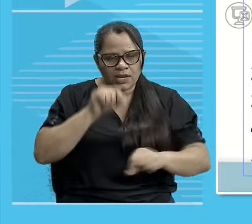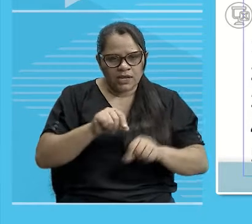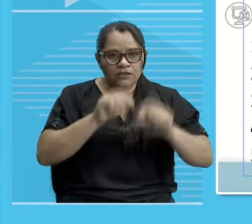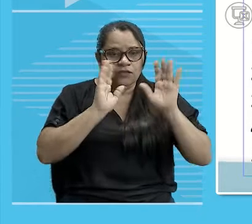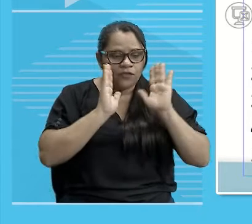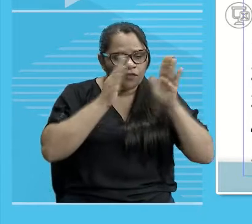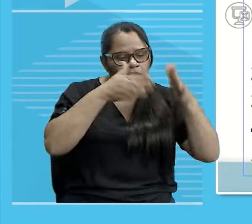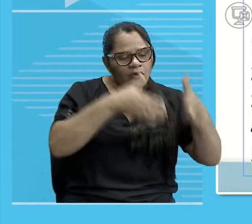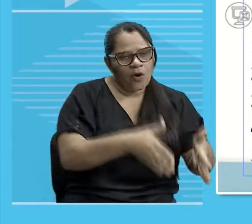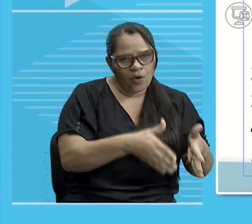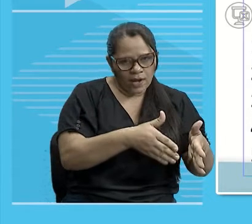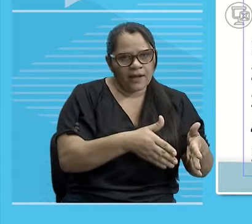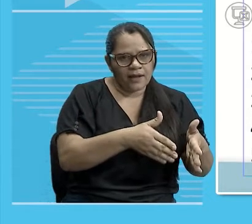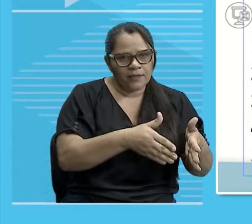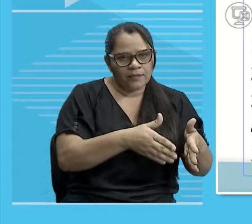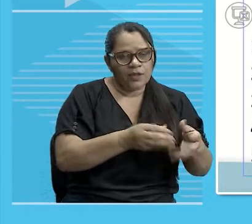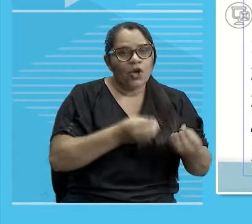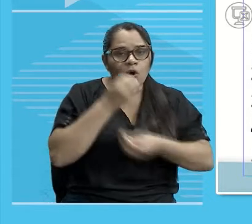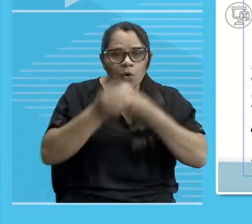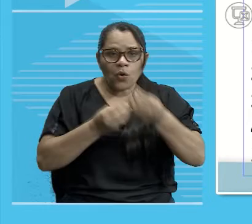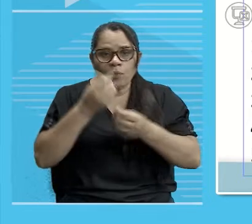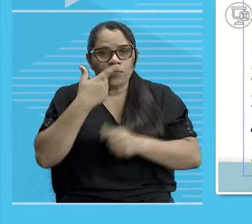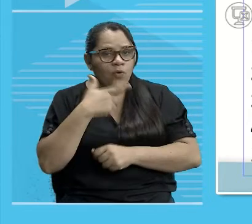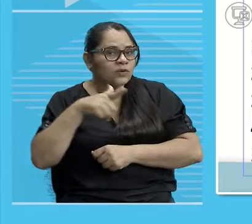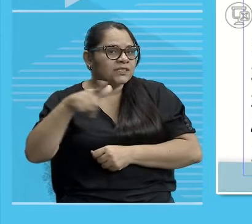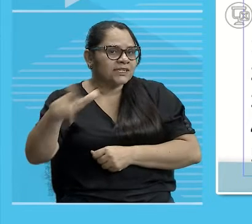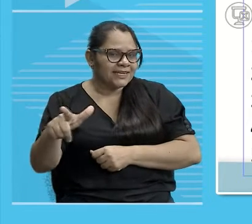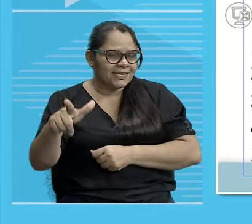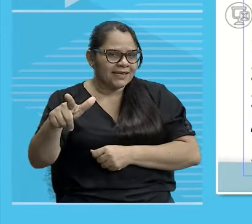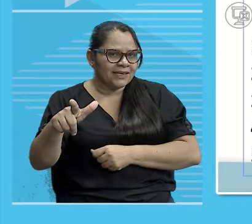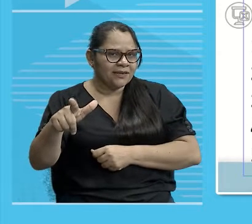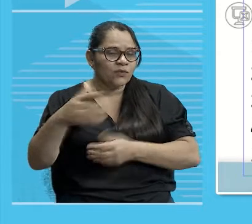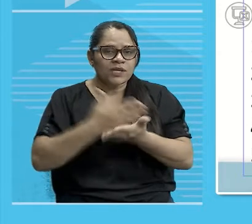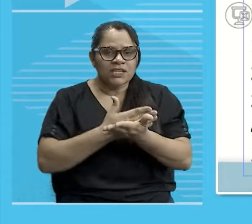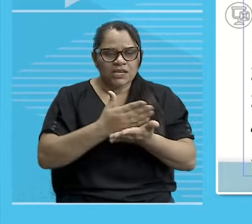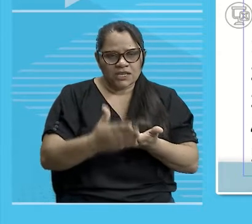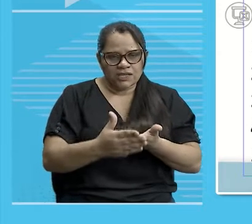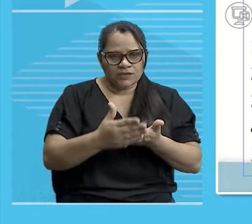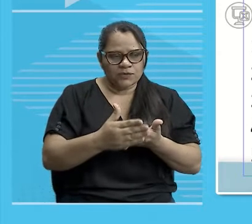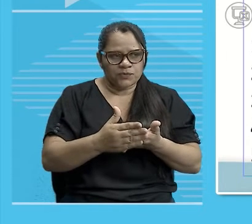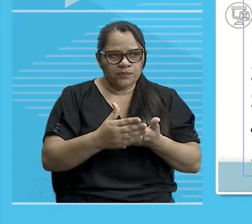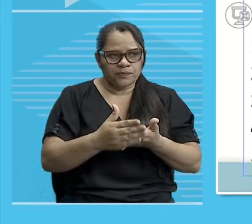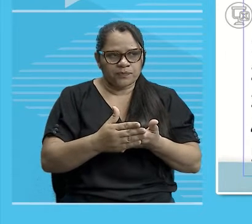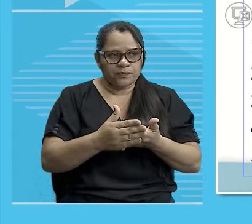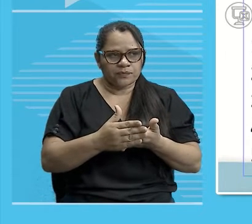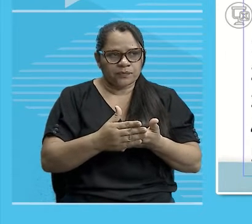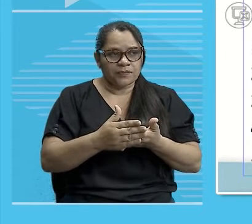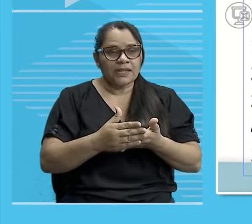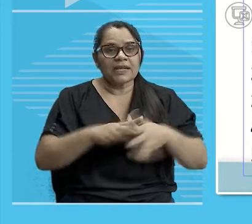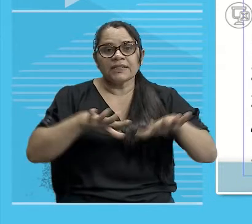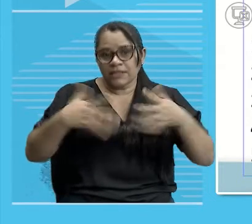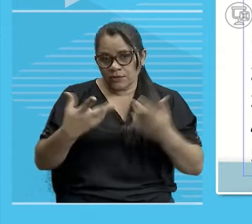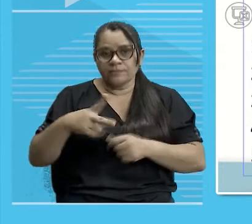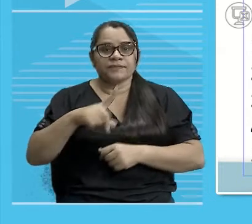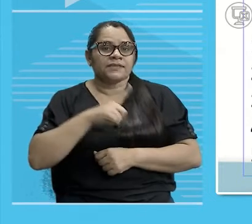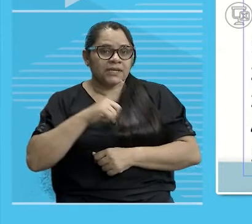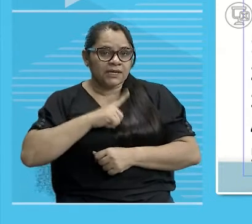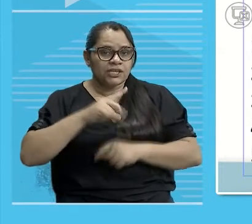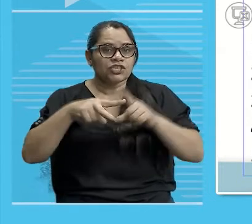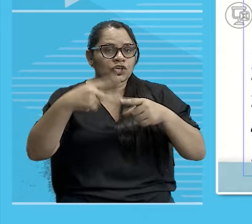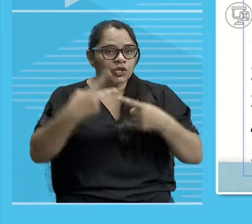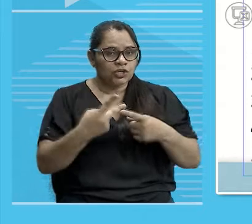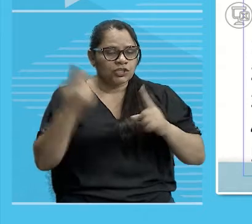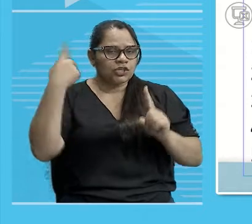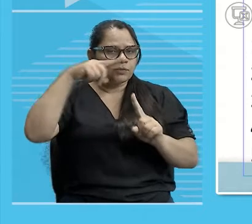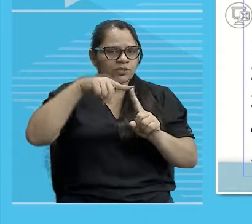rumos iniciais da sua carreira Nós temos dois objetivos Olha primeiro